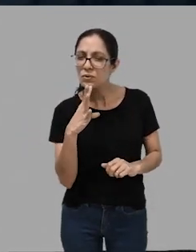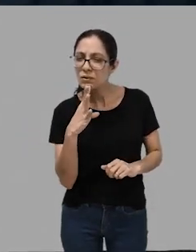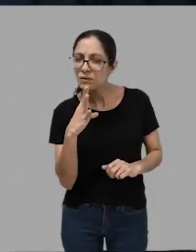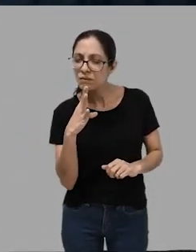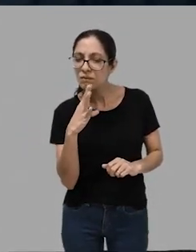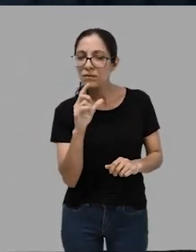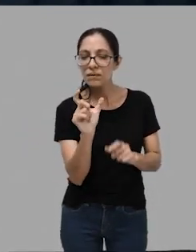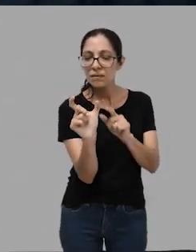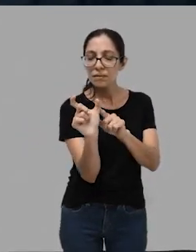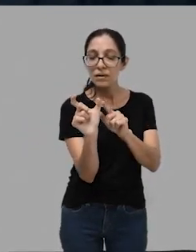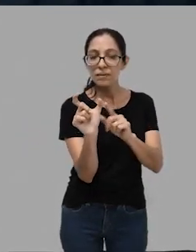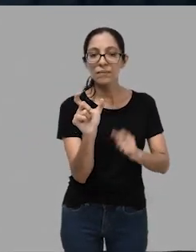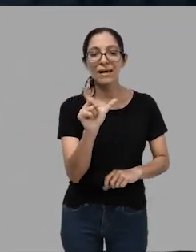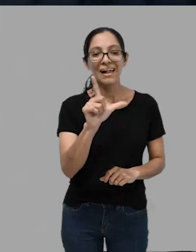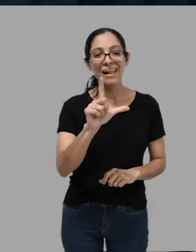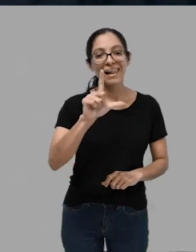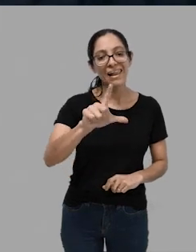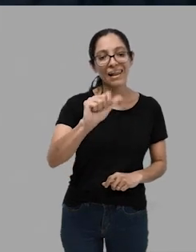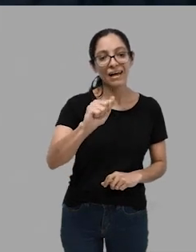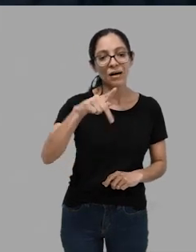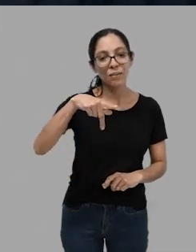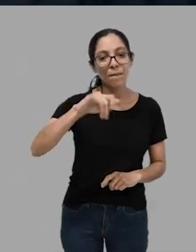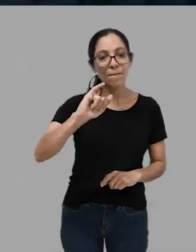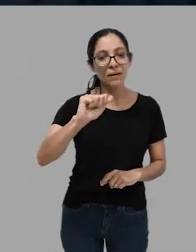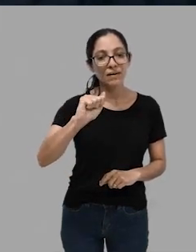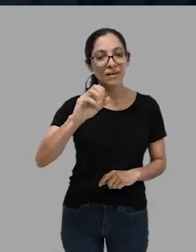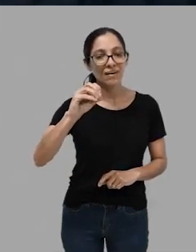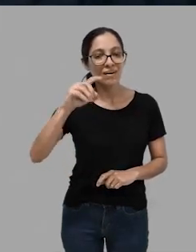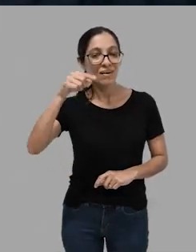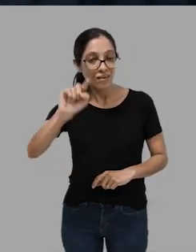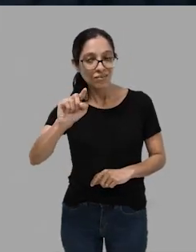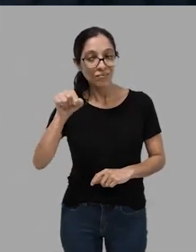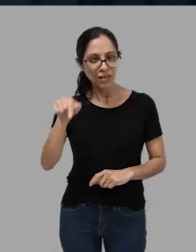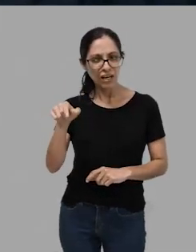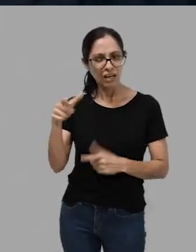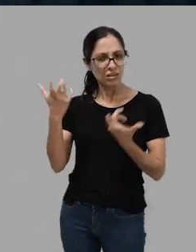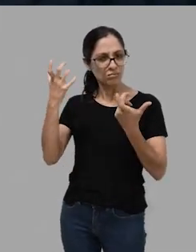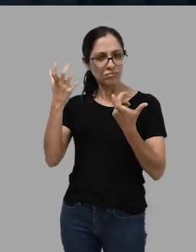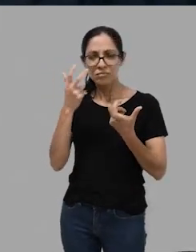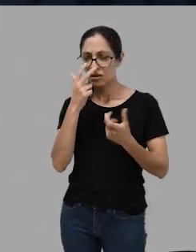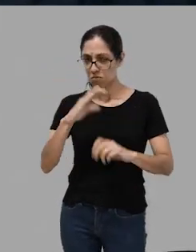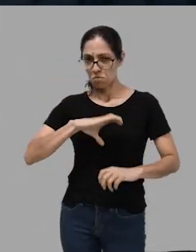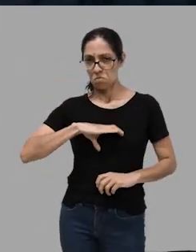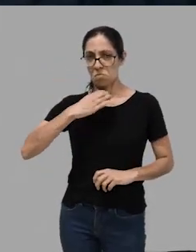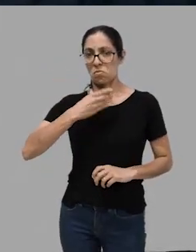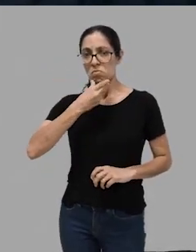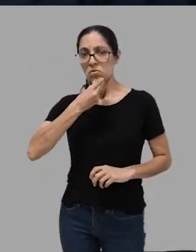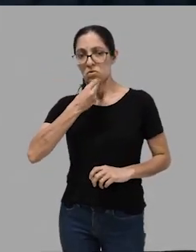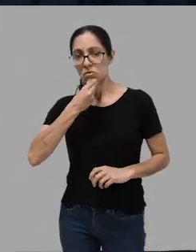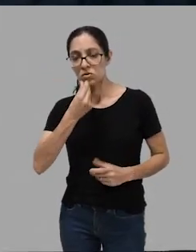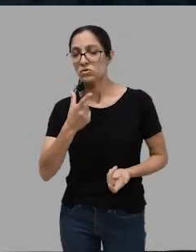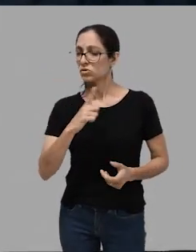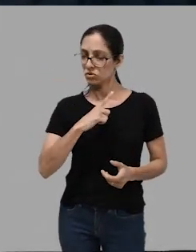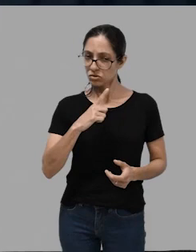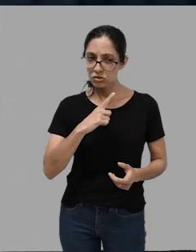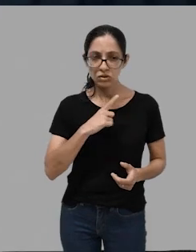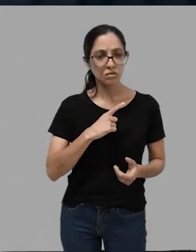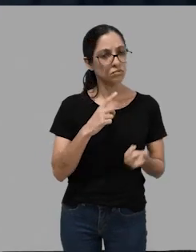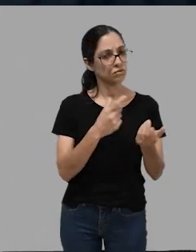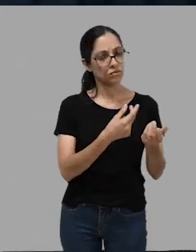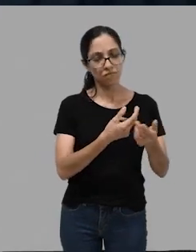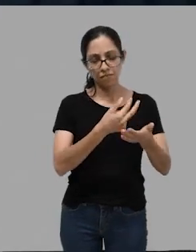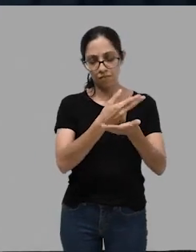Lampião o Rei do Cangaço então nós temos Produções em cordel textos em rima